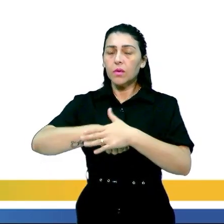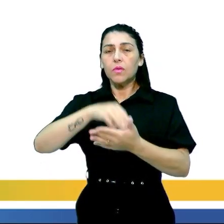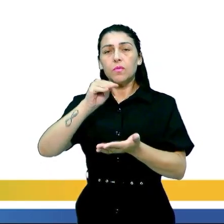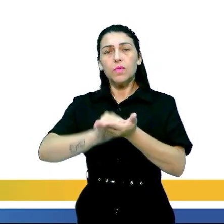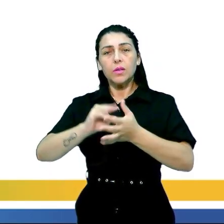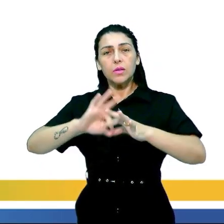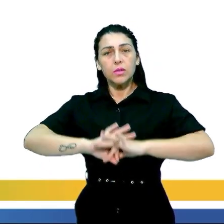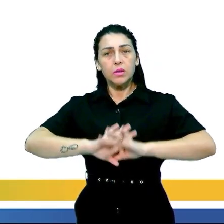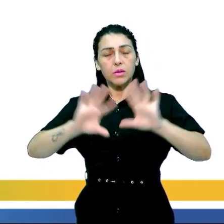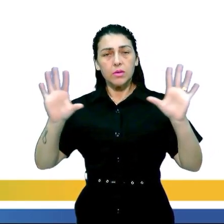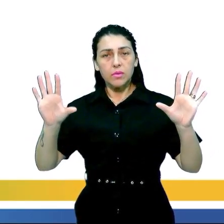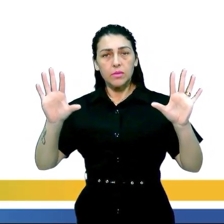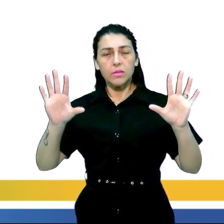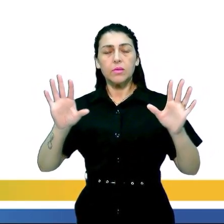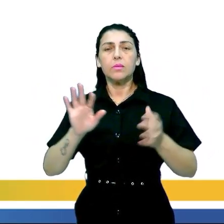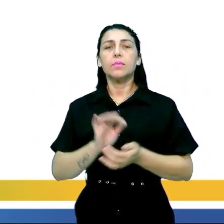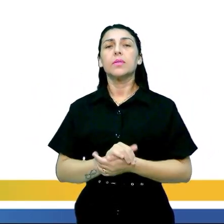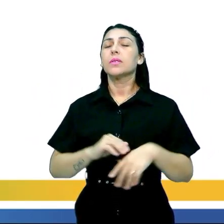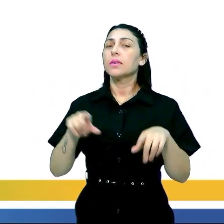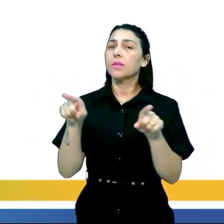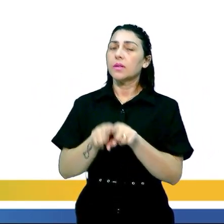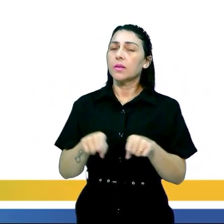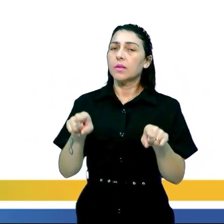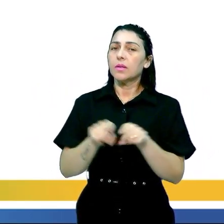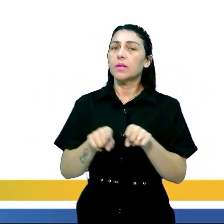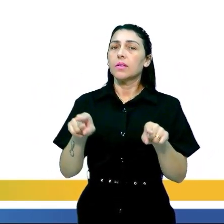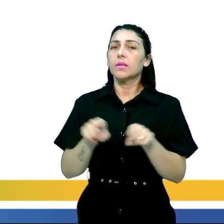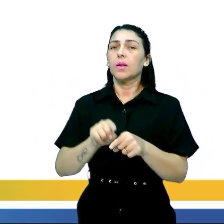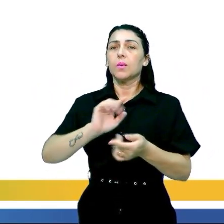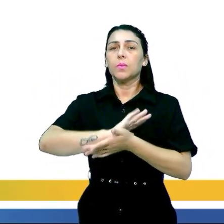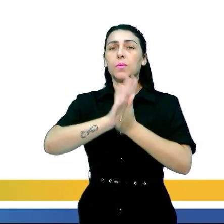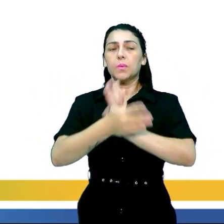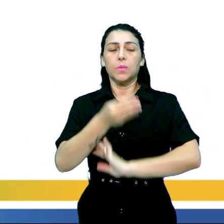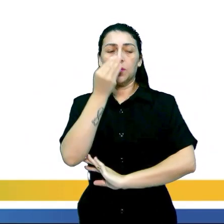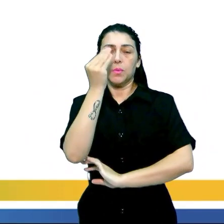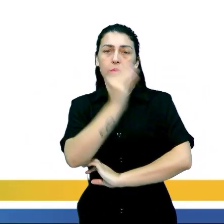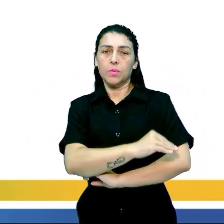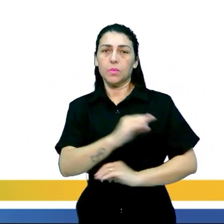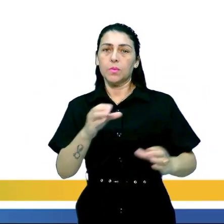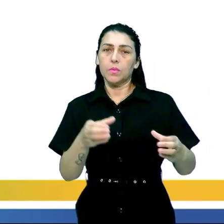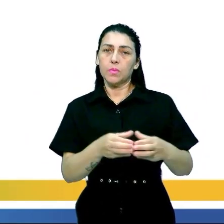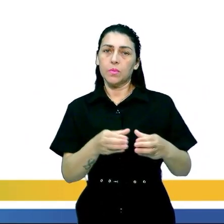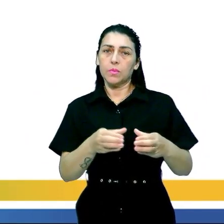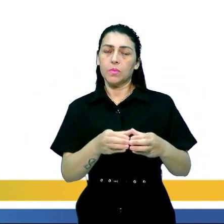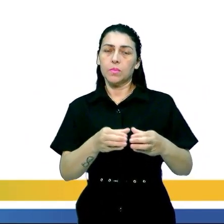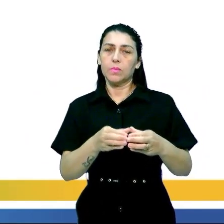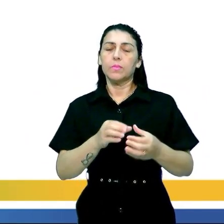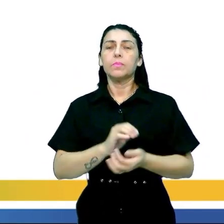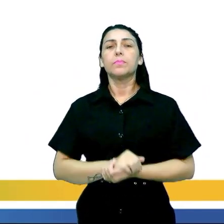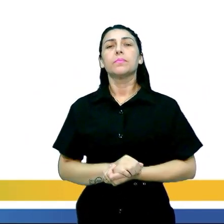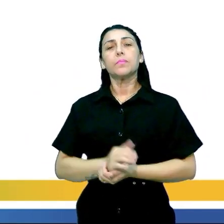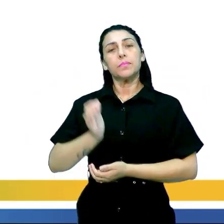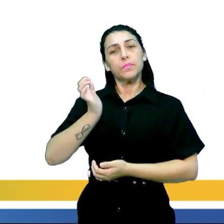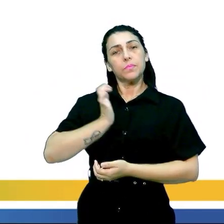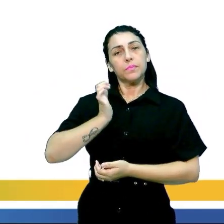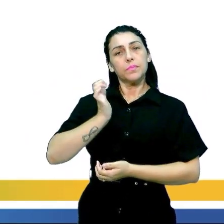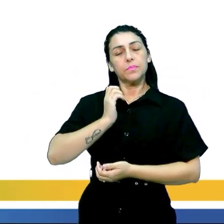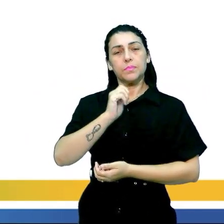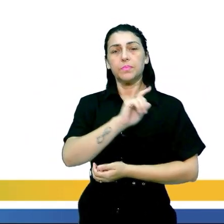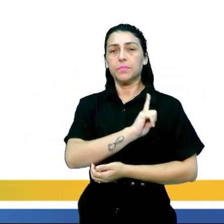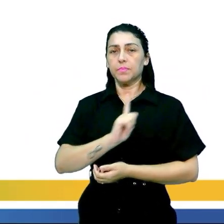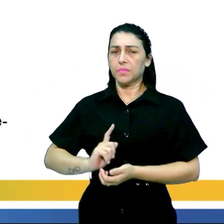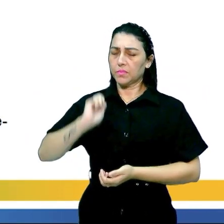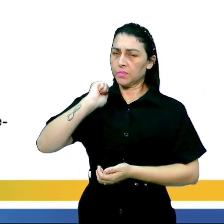de liberdade e a questão também do desprezo aí da elite do país, causada por esses